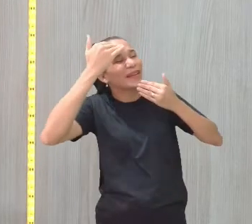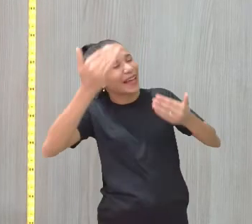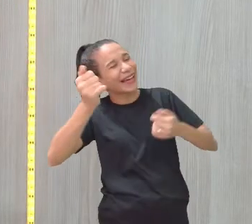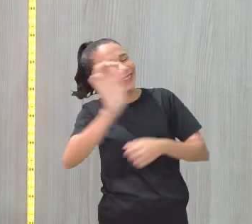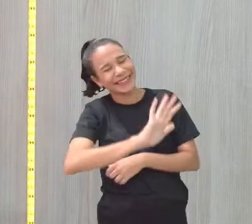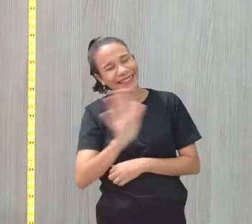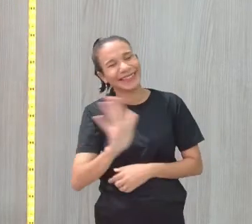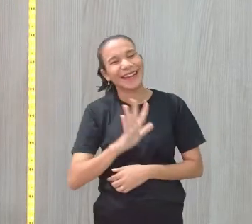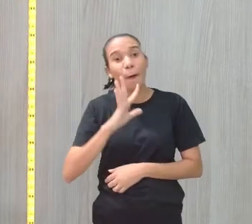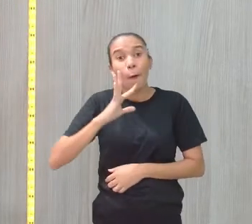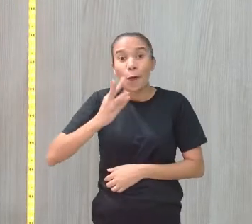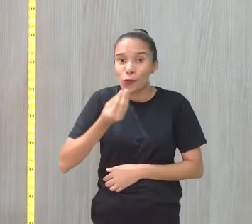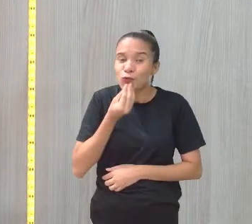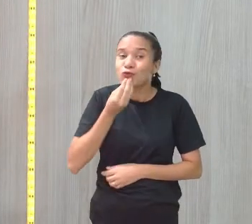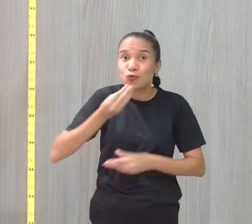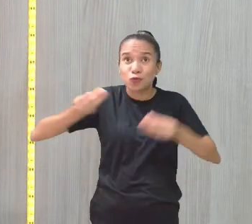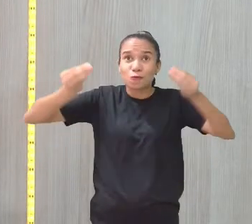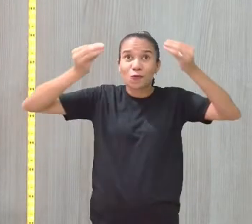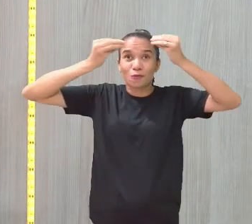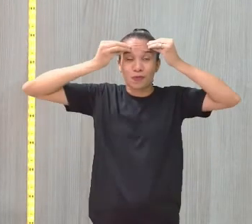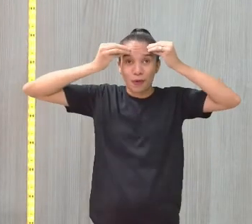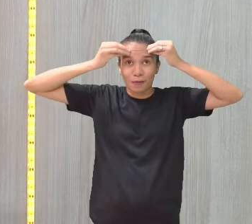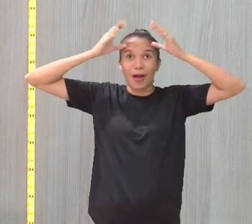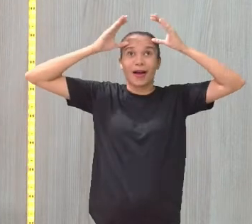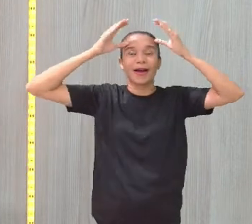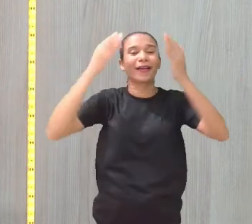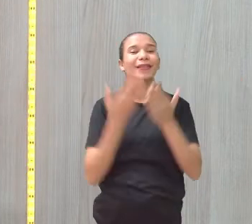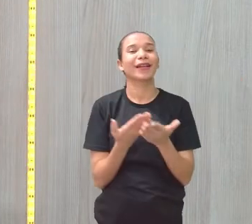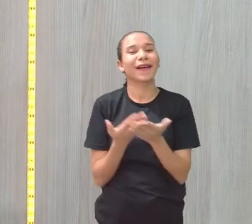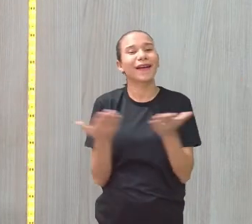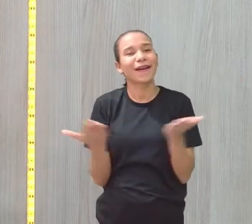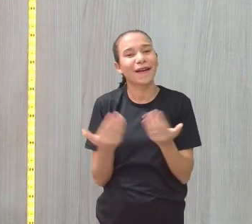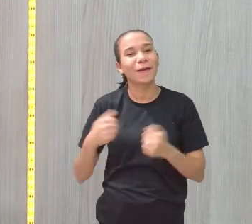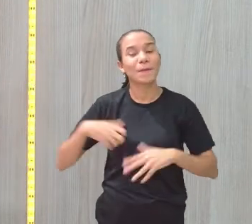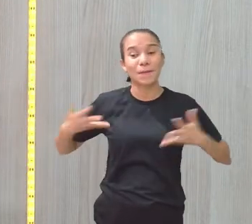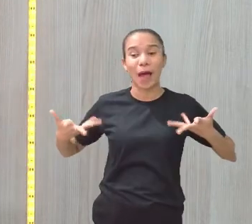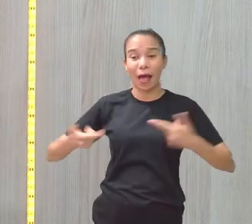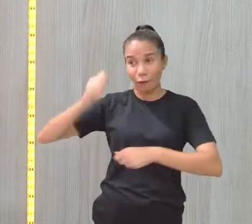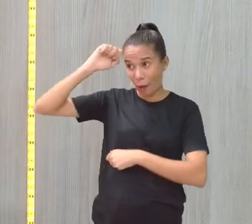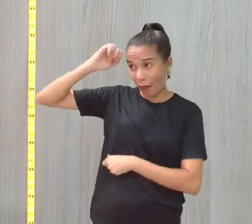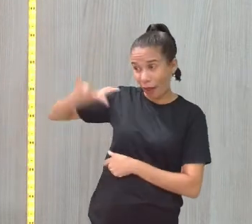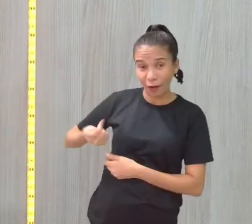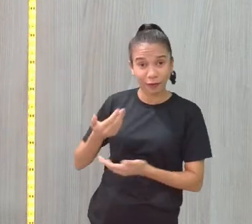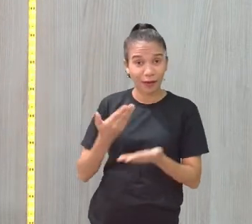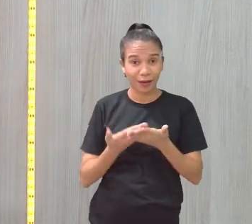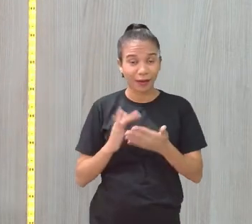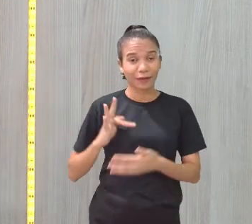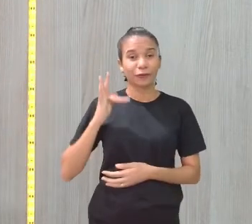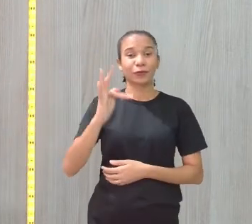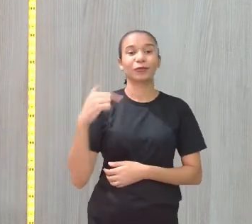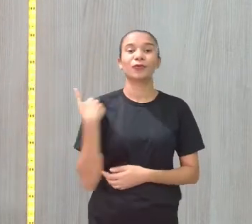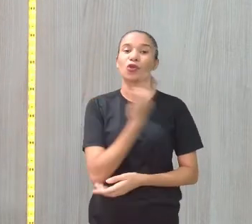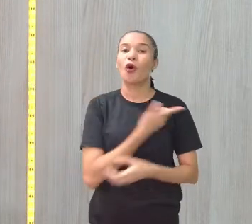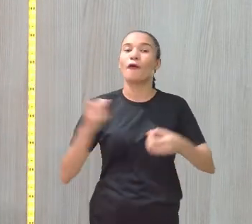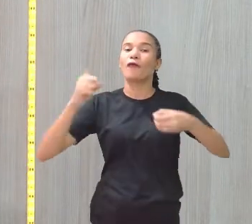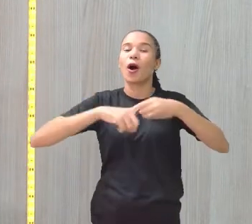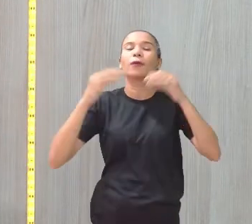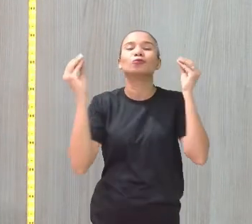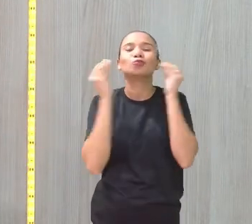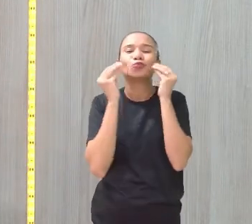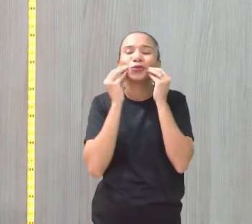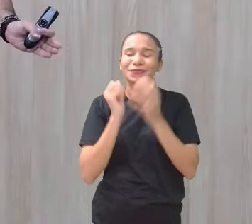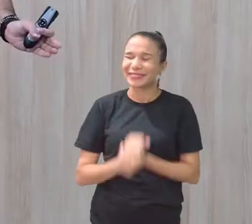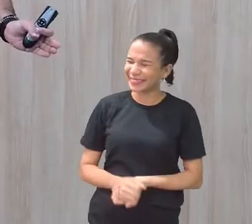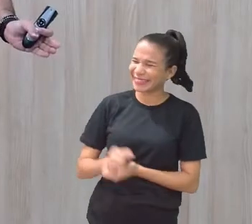gente. Muito conhecimento adquirido na aula de hoje, esse continente maravilhoso, e na próxima aula a gente está aqui novamente. Então, Beijo.